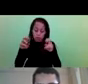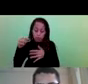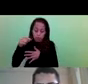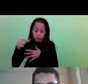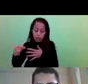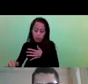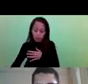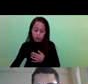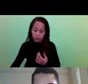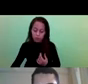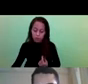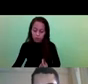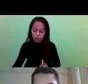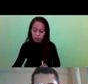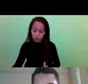da educação